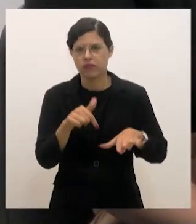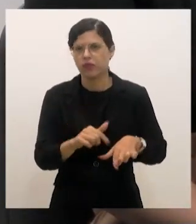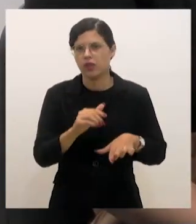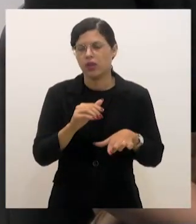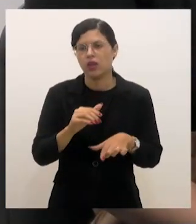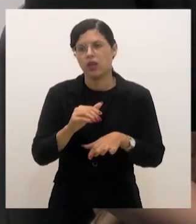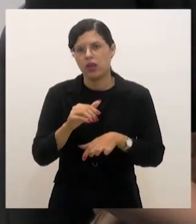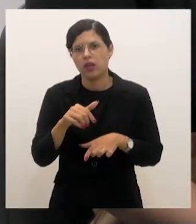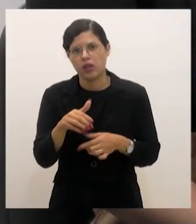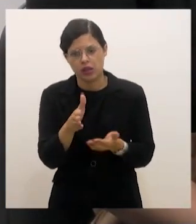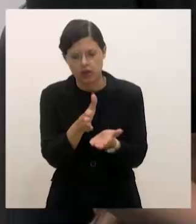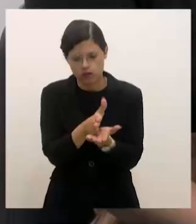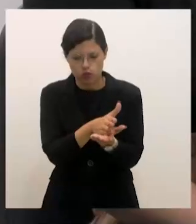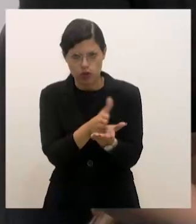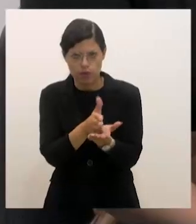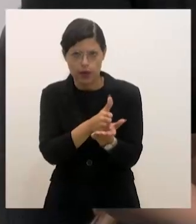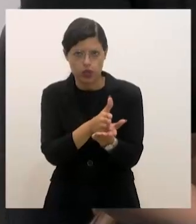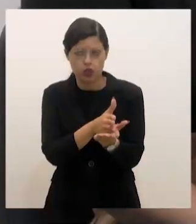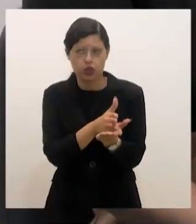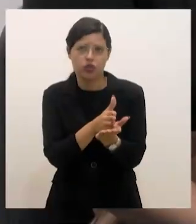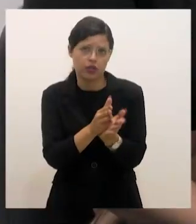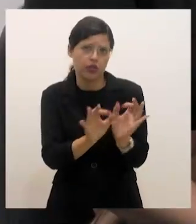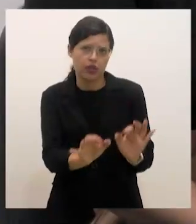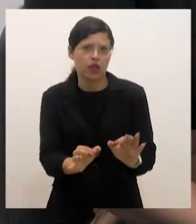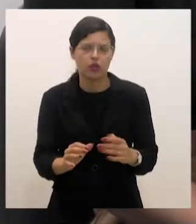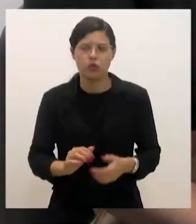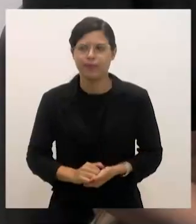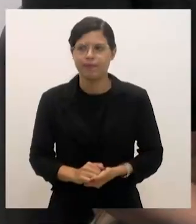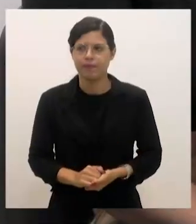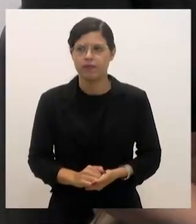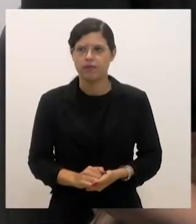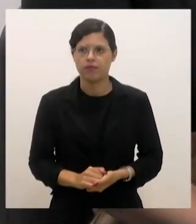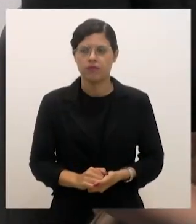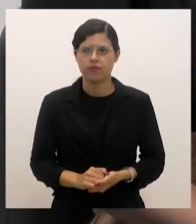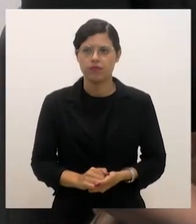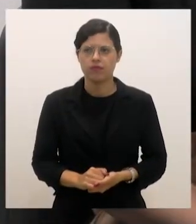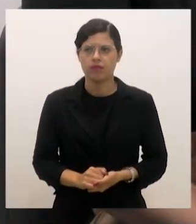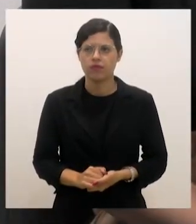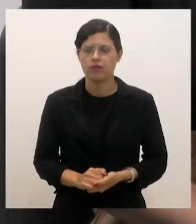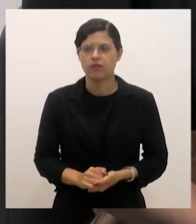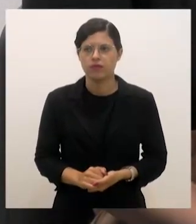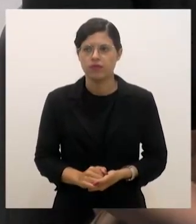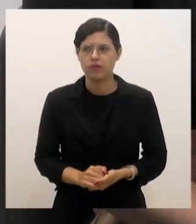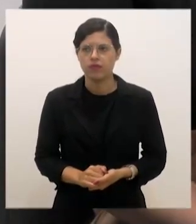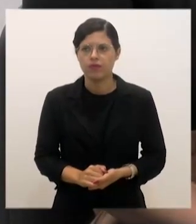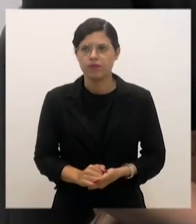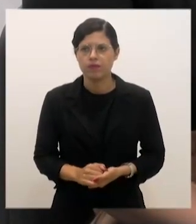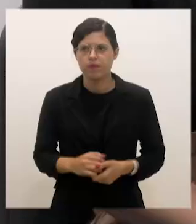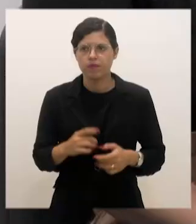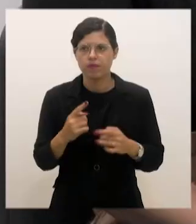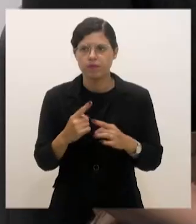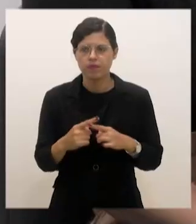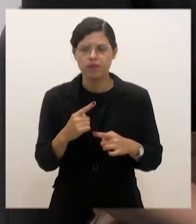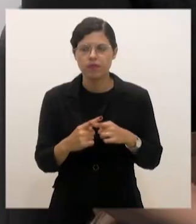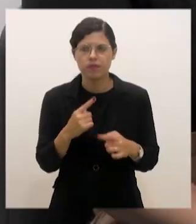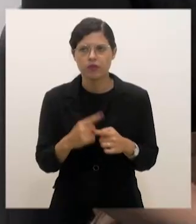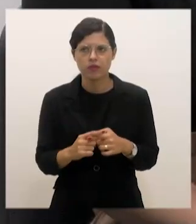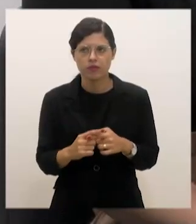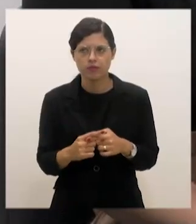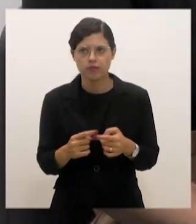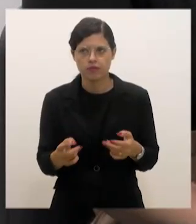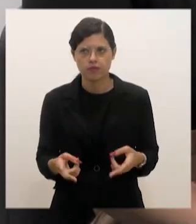coordenadas estão corretas. Porque, pelo que eu sei,